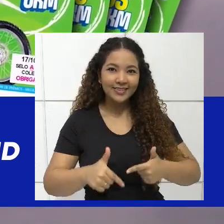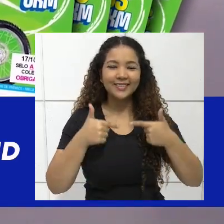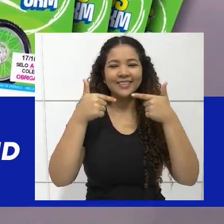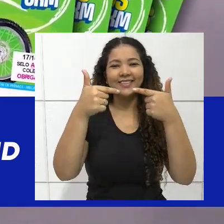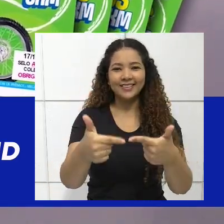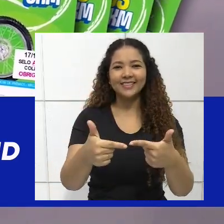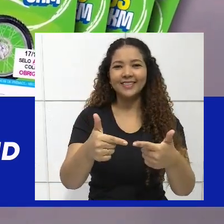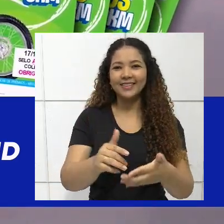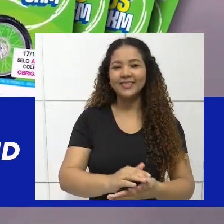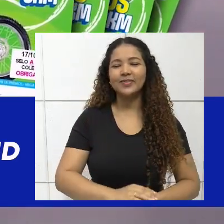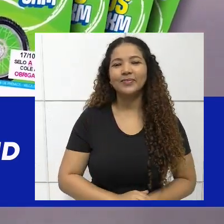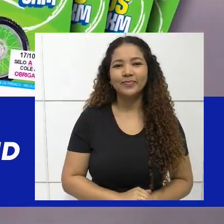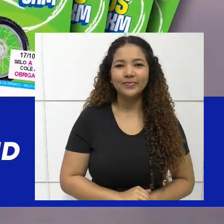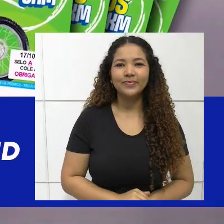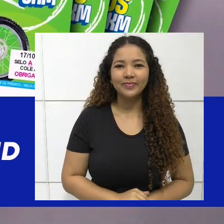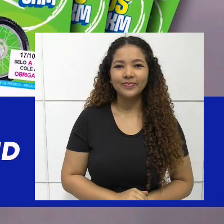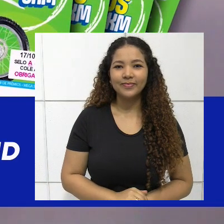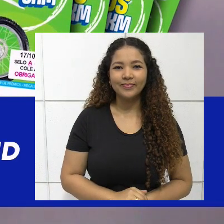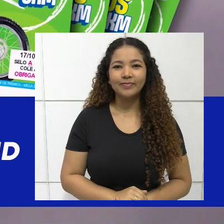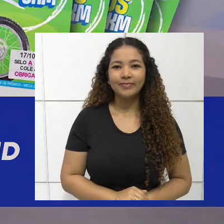brilhar!